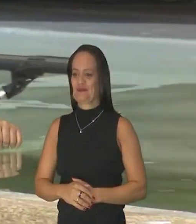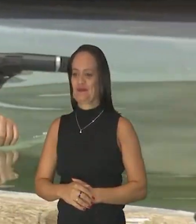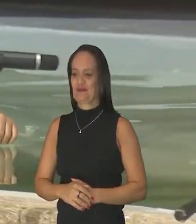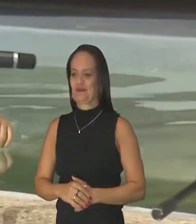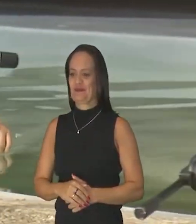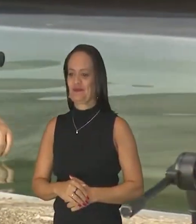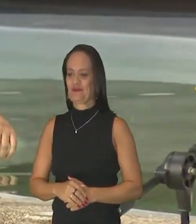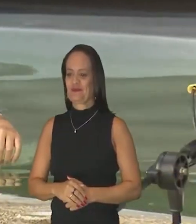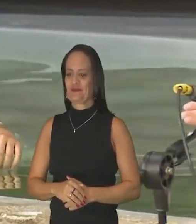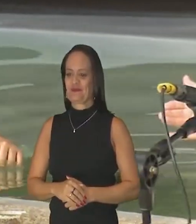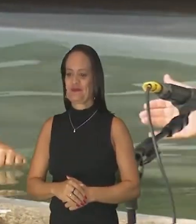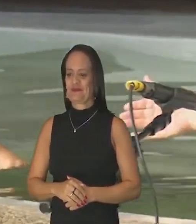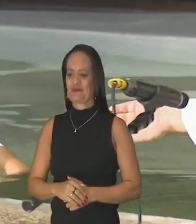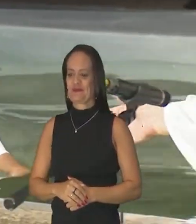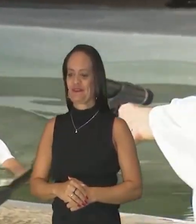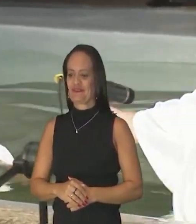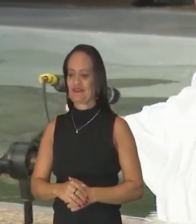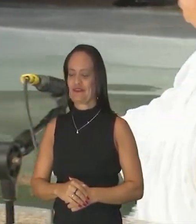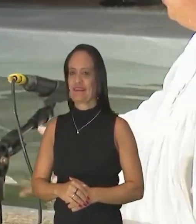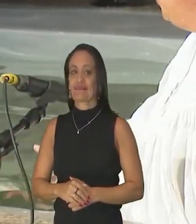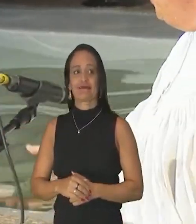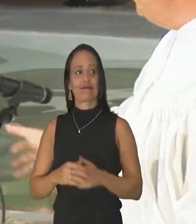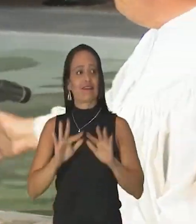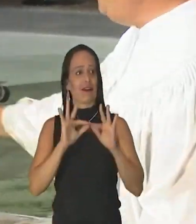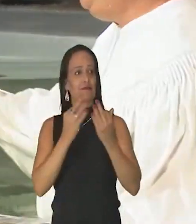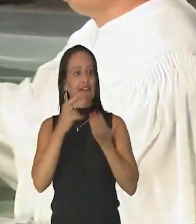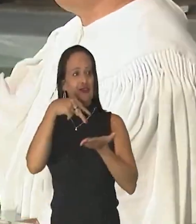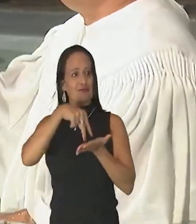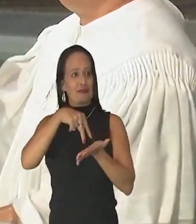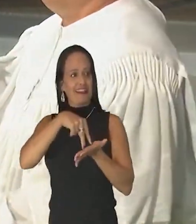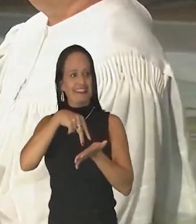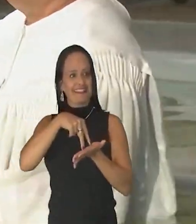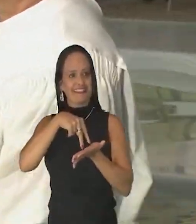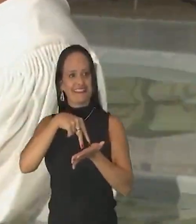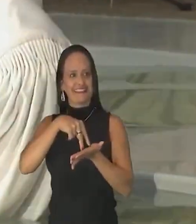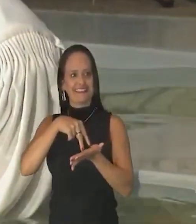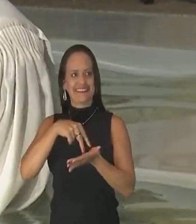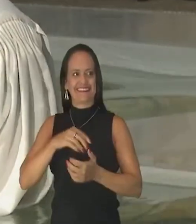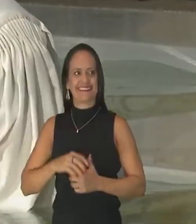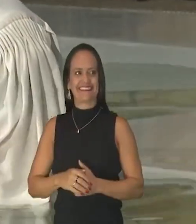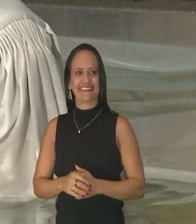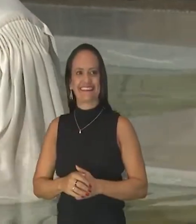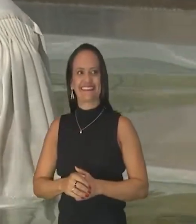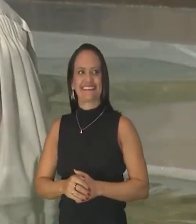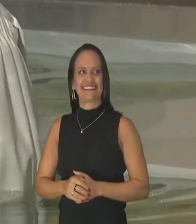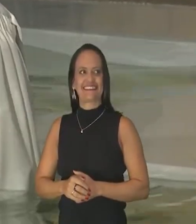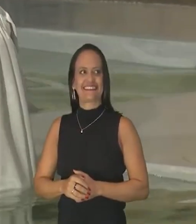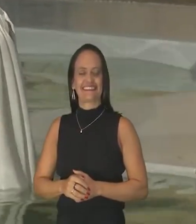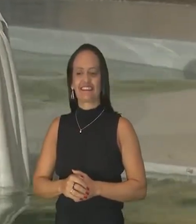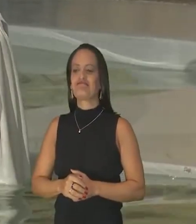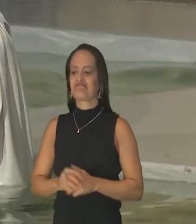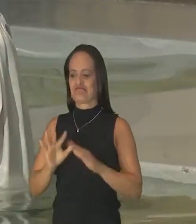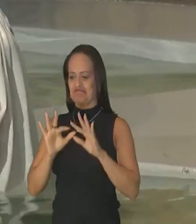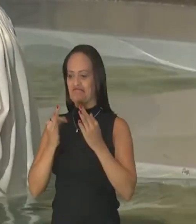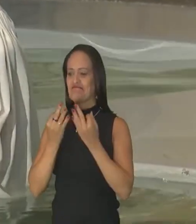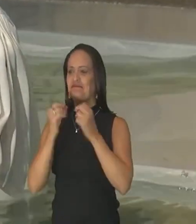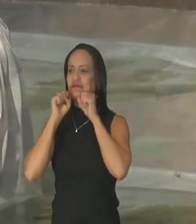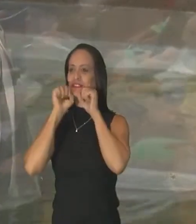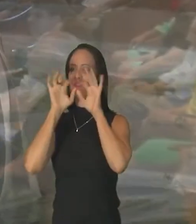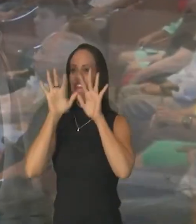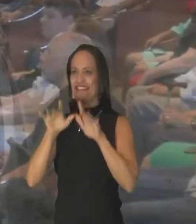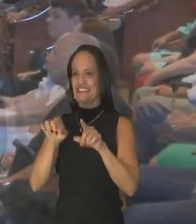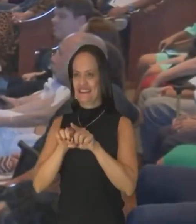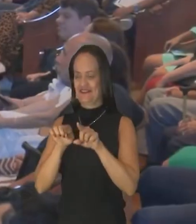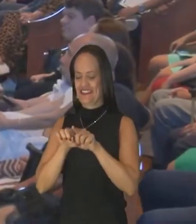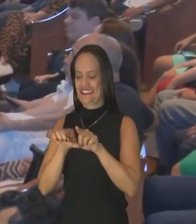Peço que a sua família se coloque de pé. Temos aqui uma família muito abençoada